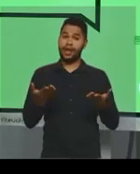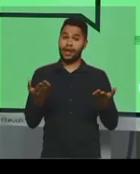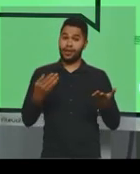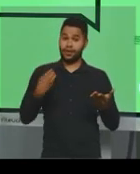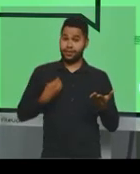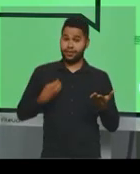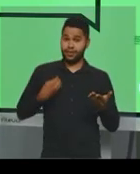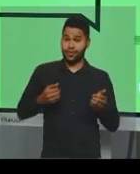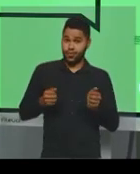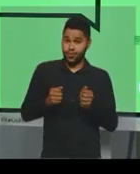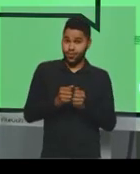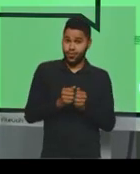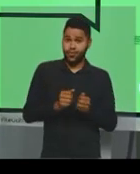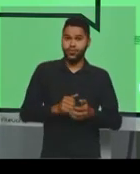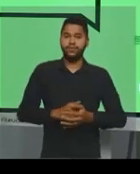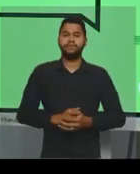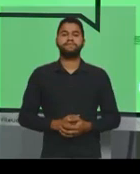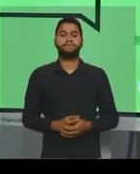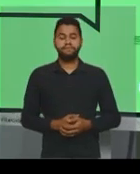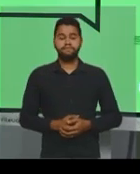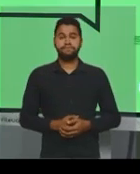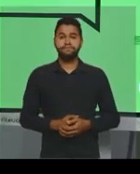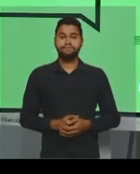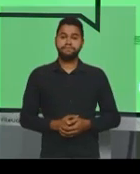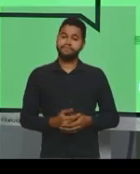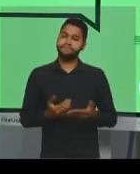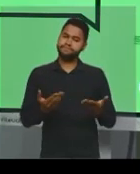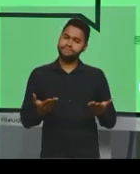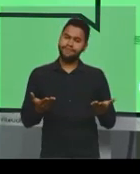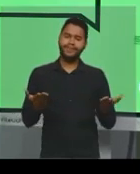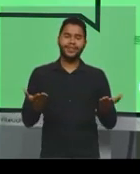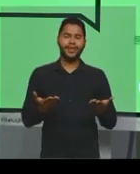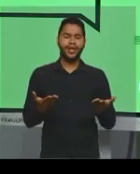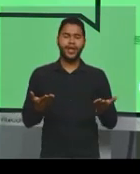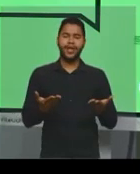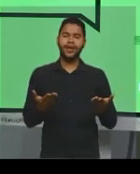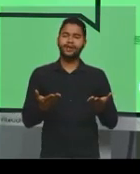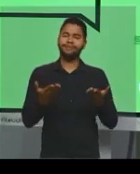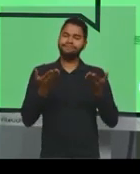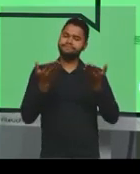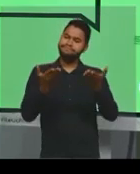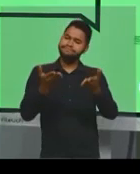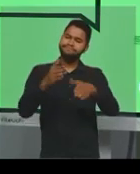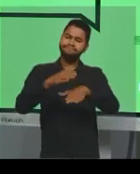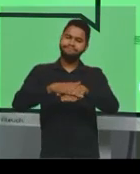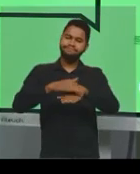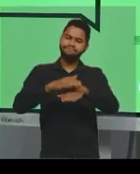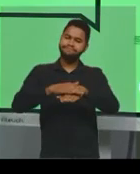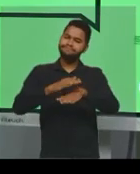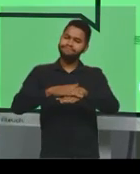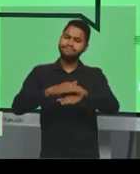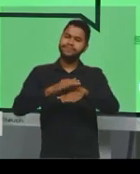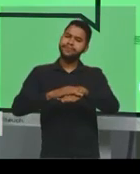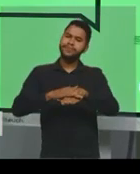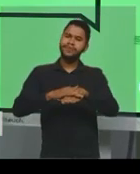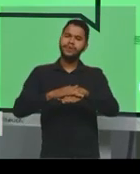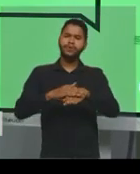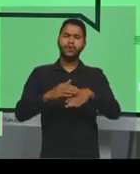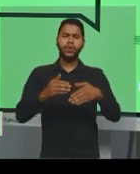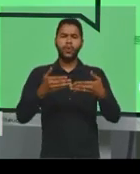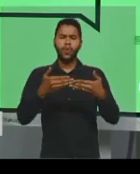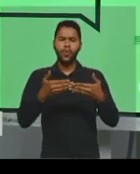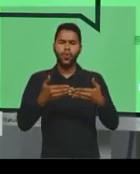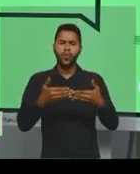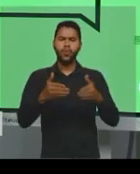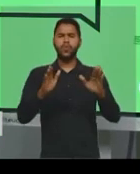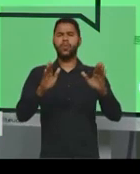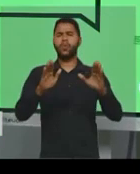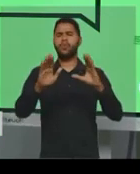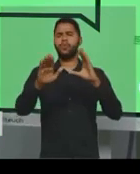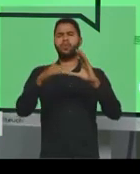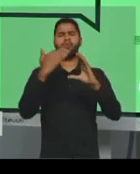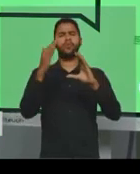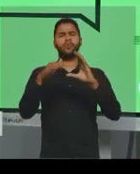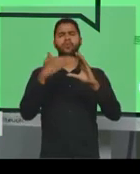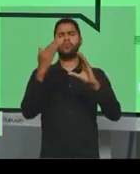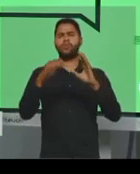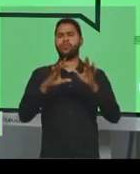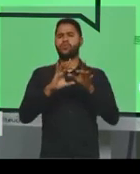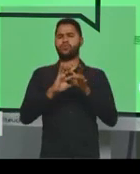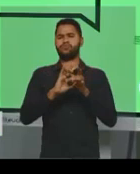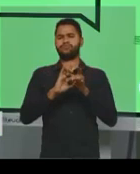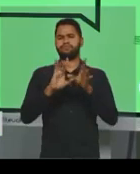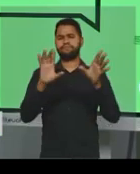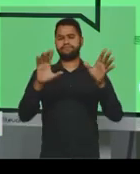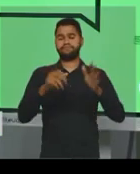bloco com a gente. Então é isso, agora é com você. Os nossos canais de comunicação estão abertos